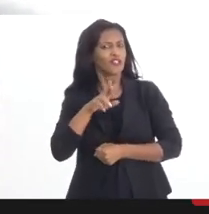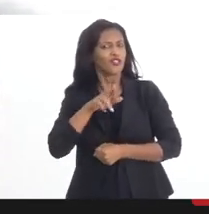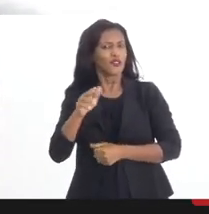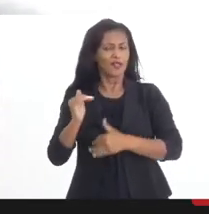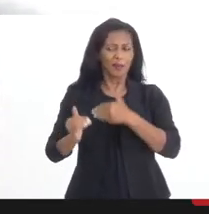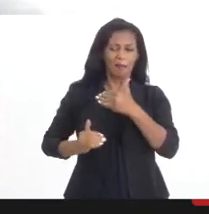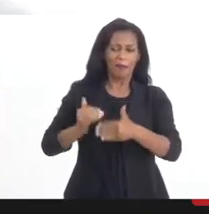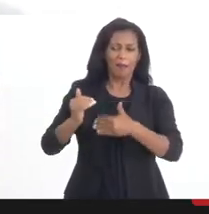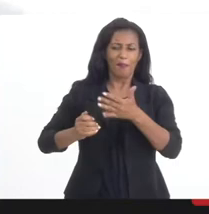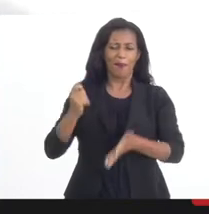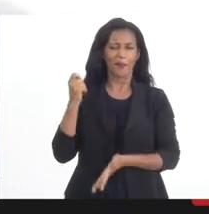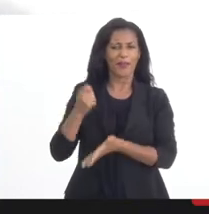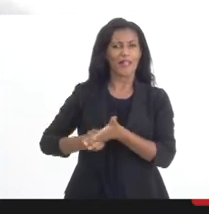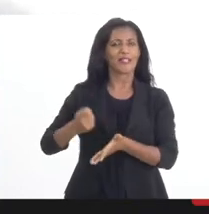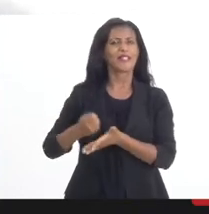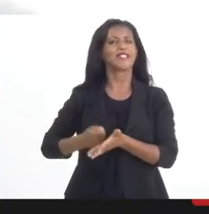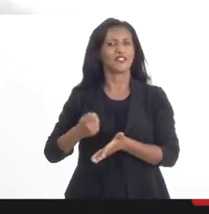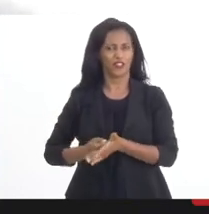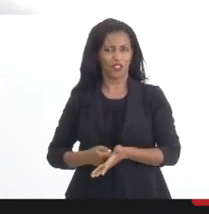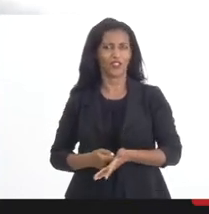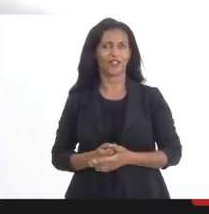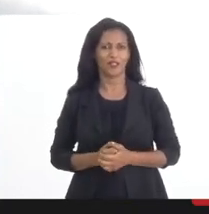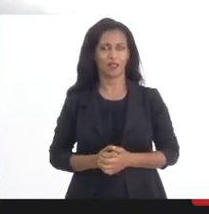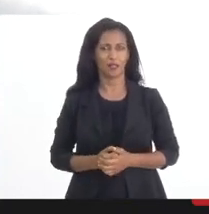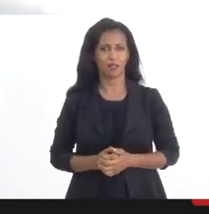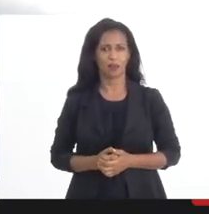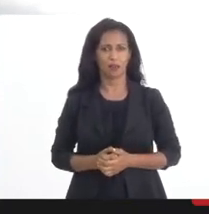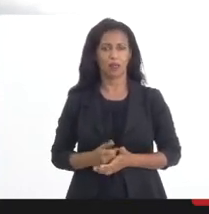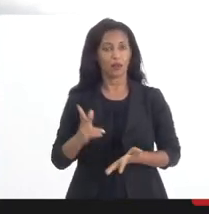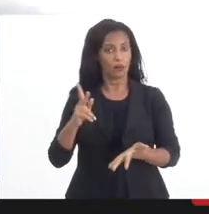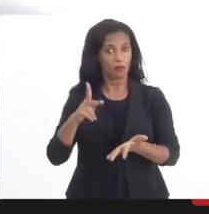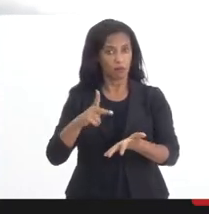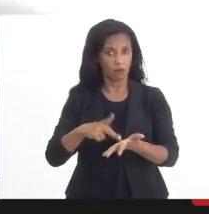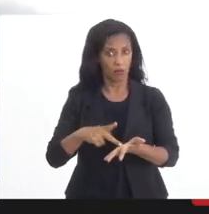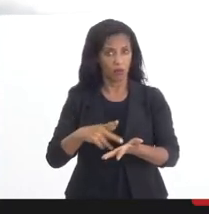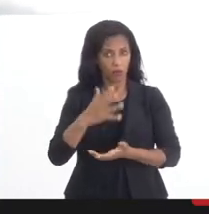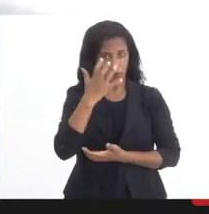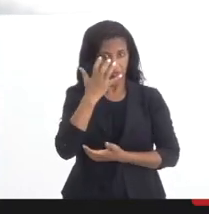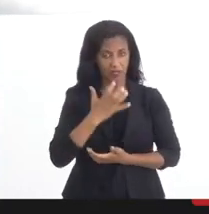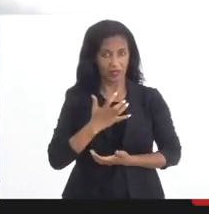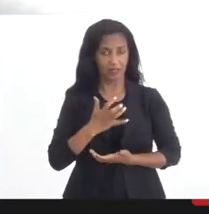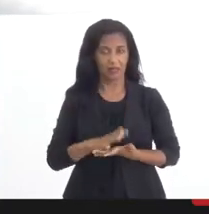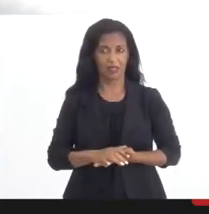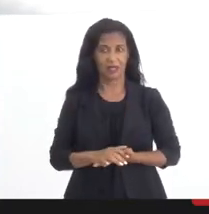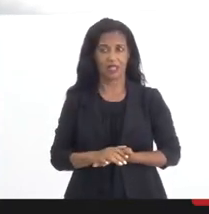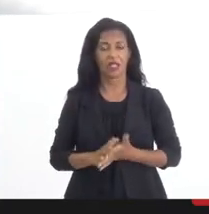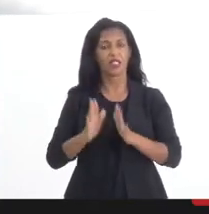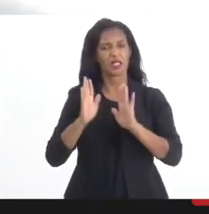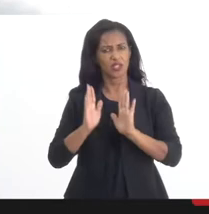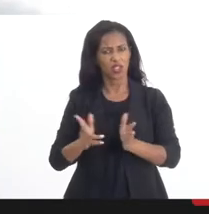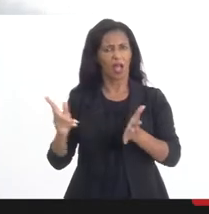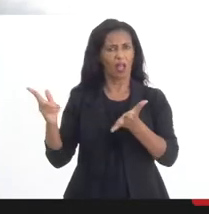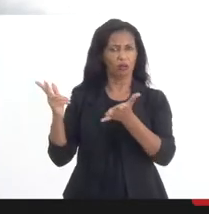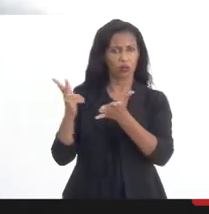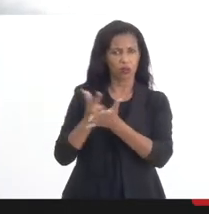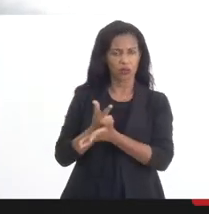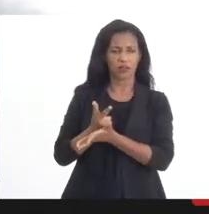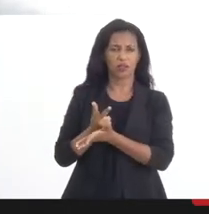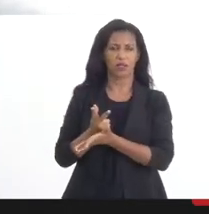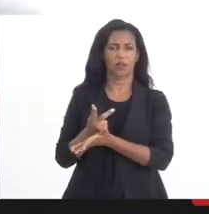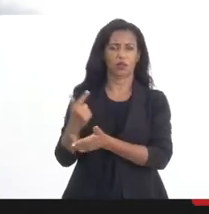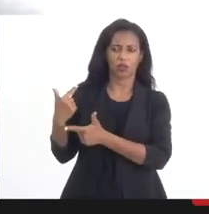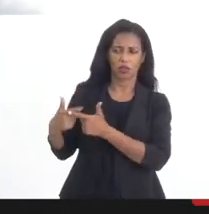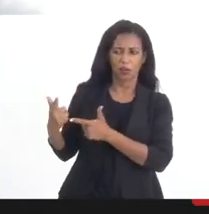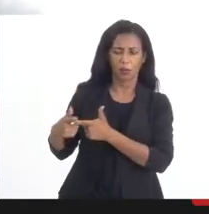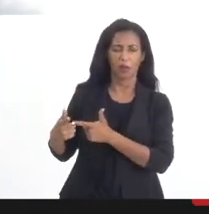que é insistir para que as portas não fechem. Vou ser sincera que já houveram rumores de que a unidade teria dificuldade de dar continuidade aos cursos e a